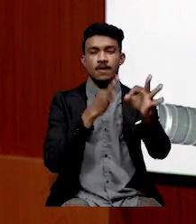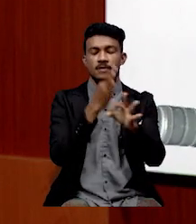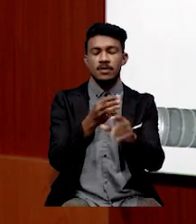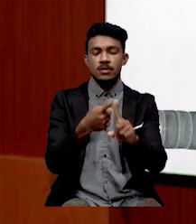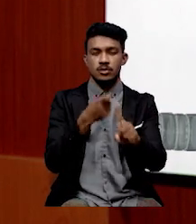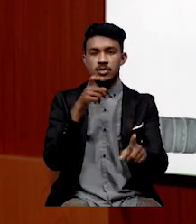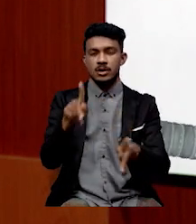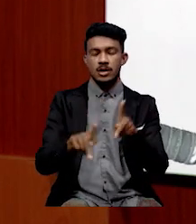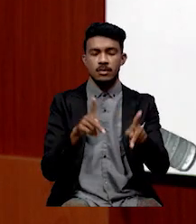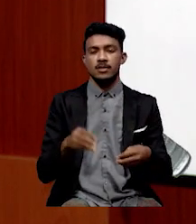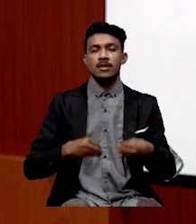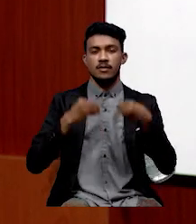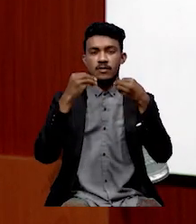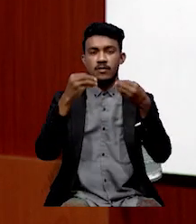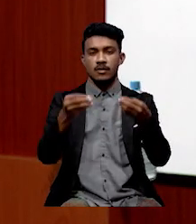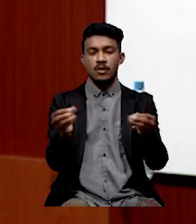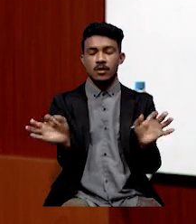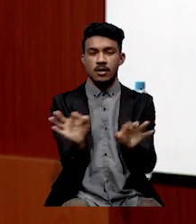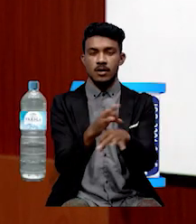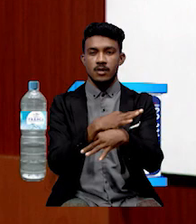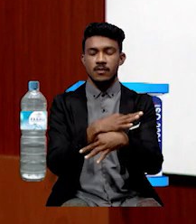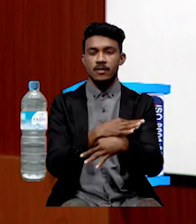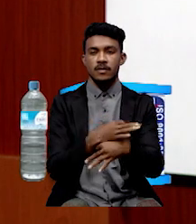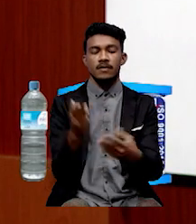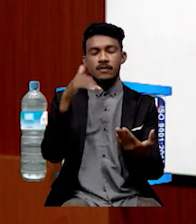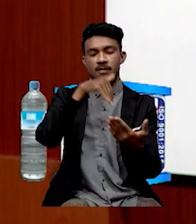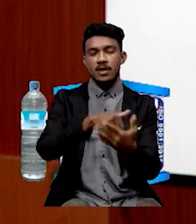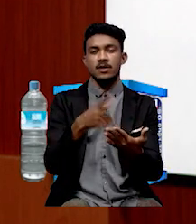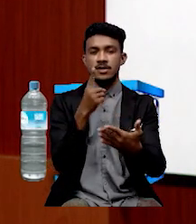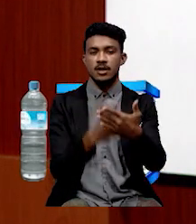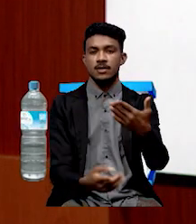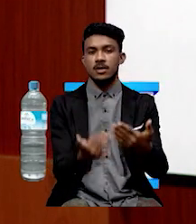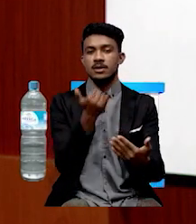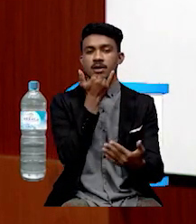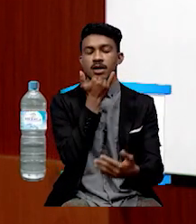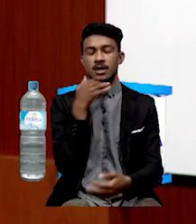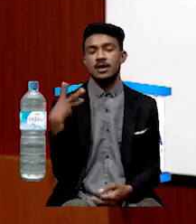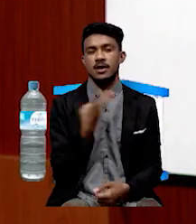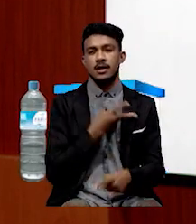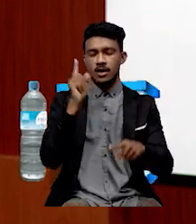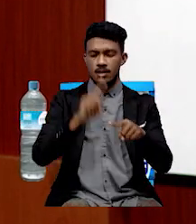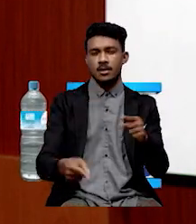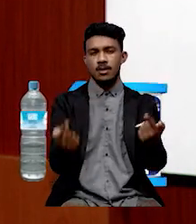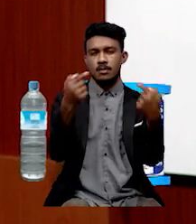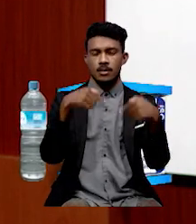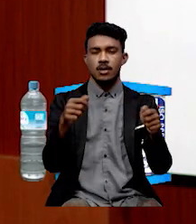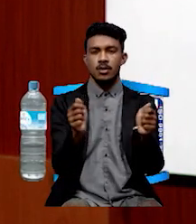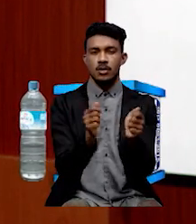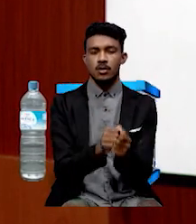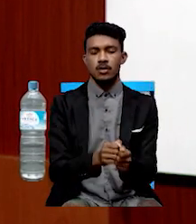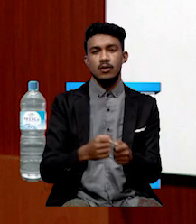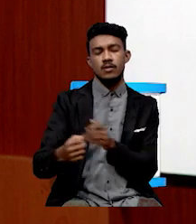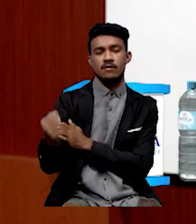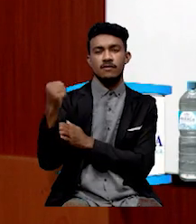ne bele hadia fila fali sai da manak salak ne. Tamba ita la bele mai ho boa tida be viabiliza rasi